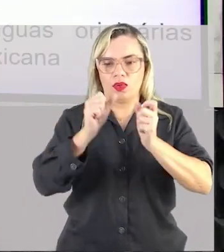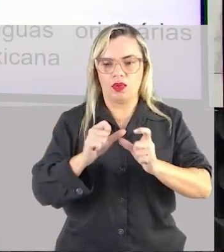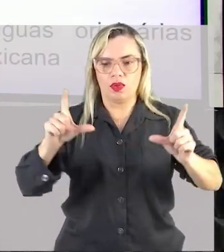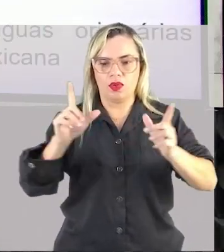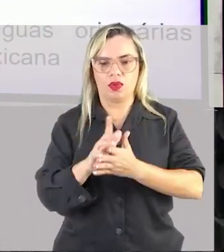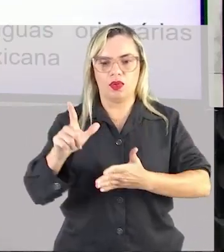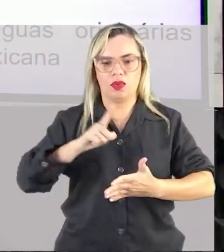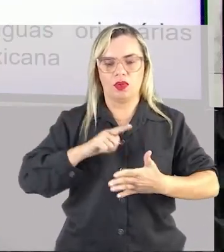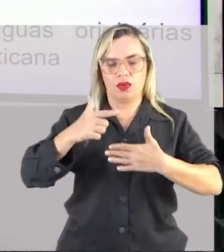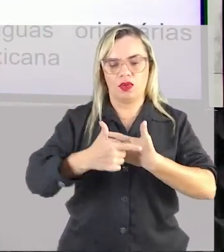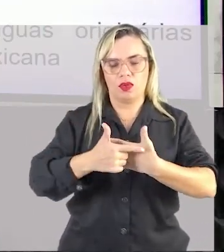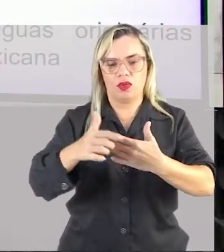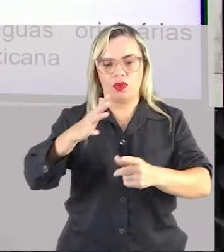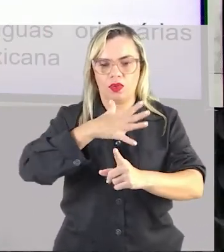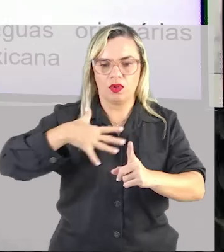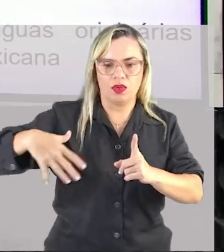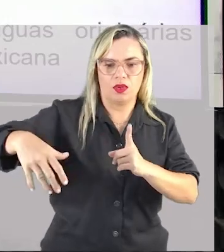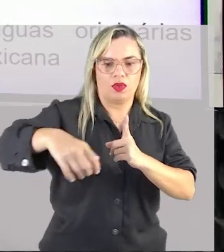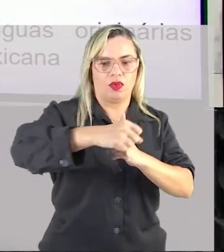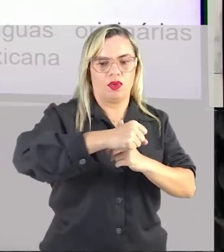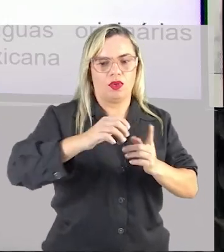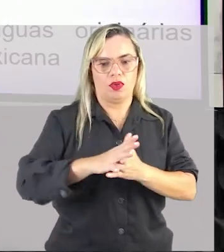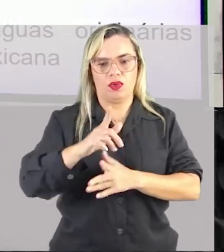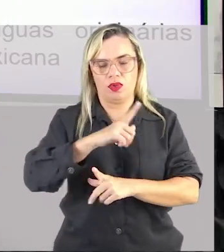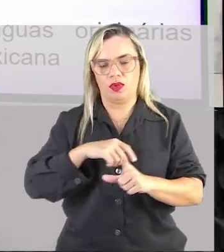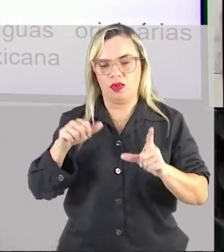tem a função social de quê? Difundir a arte